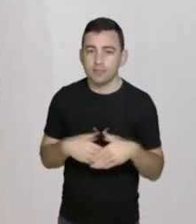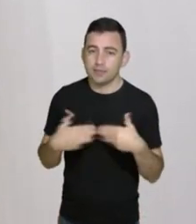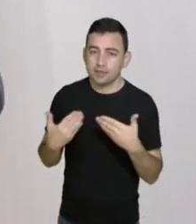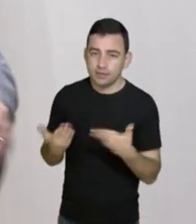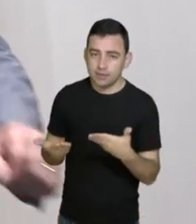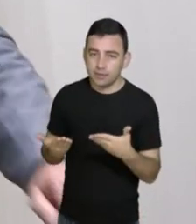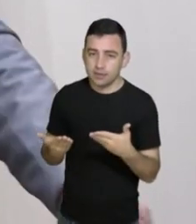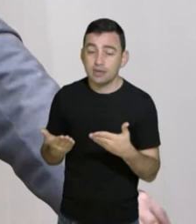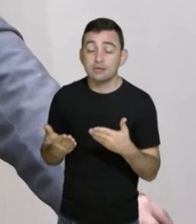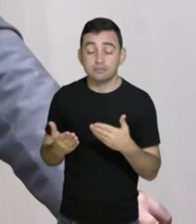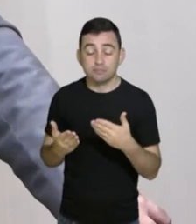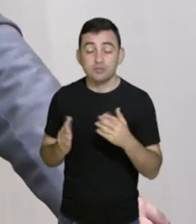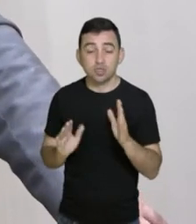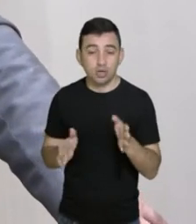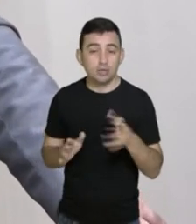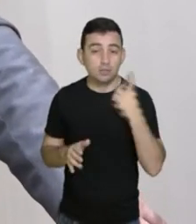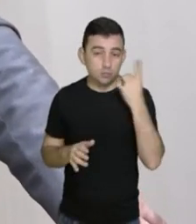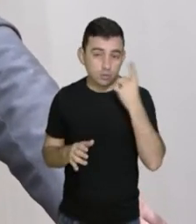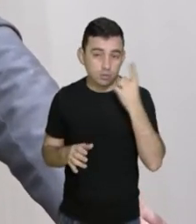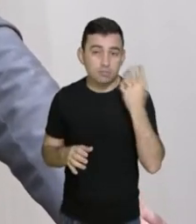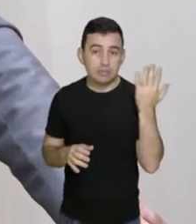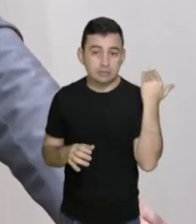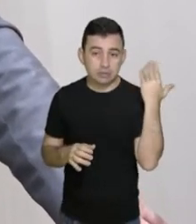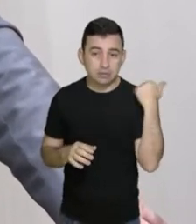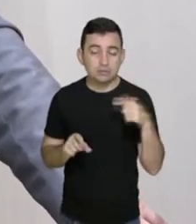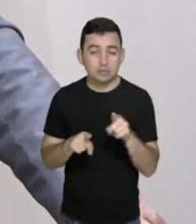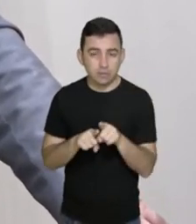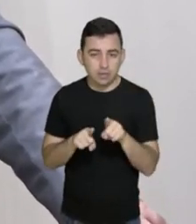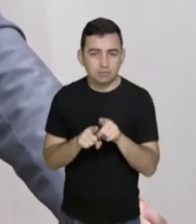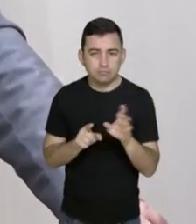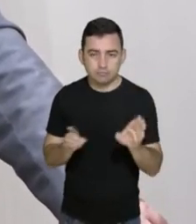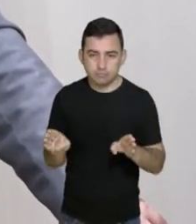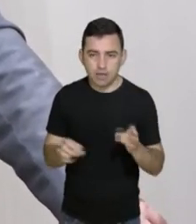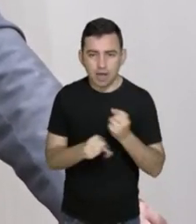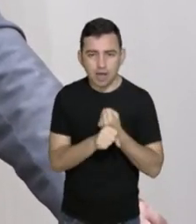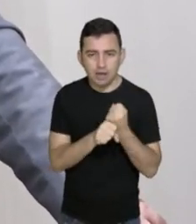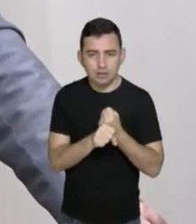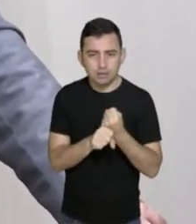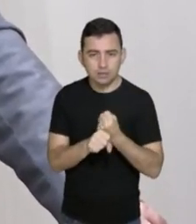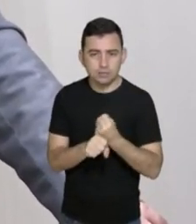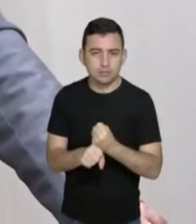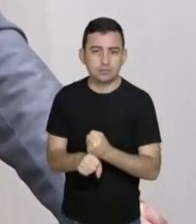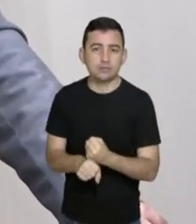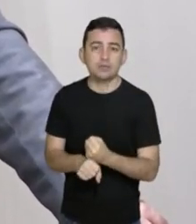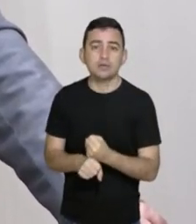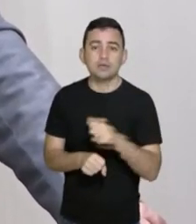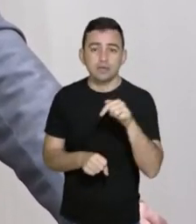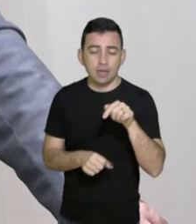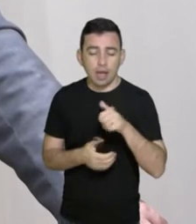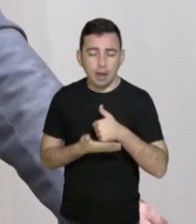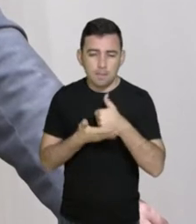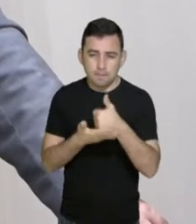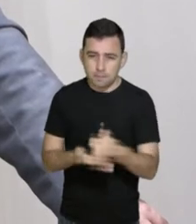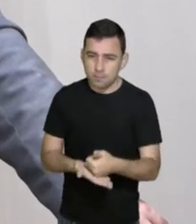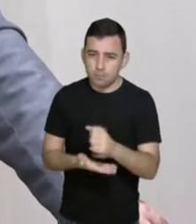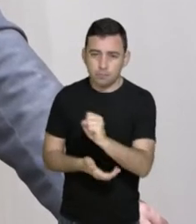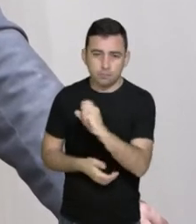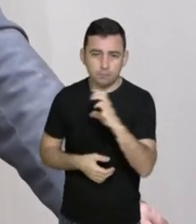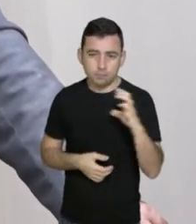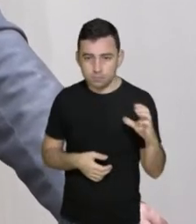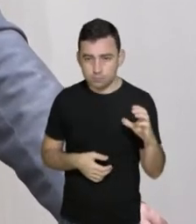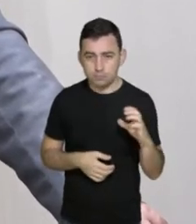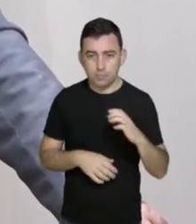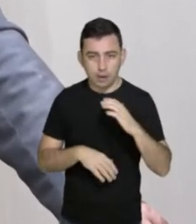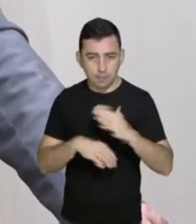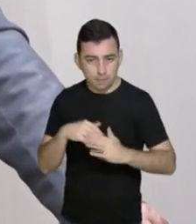um parlamentar, mas porque durante todos esses anos que ele serviu a Santa Catarina, nas